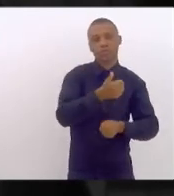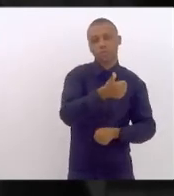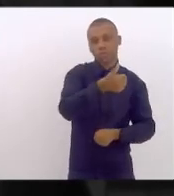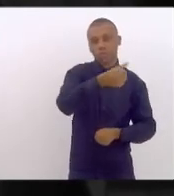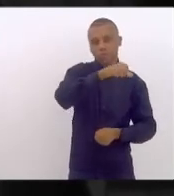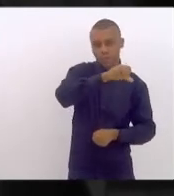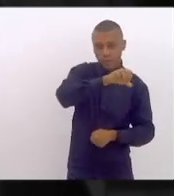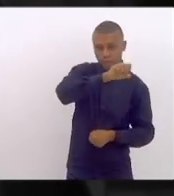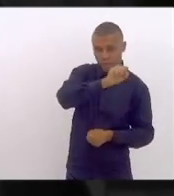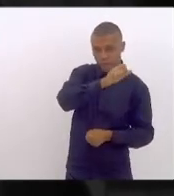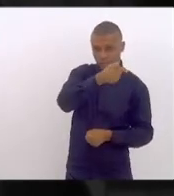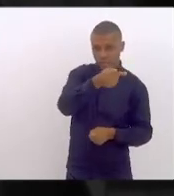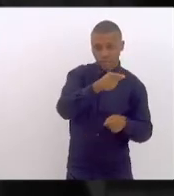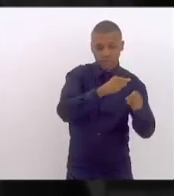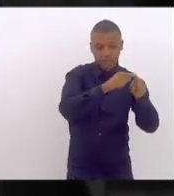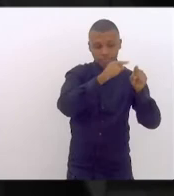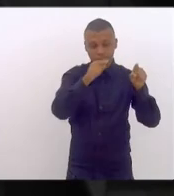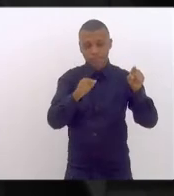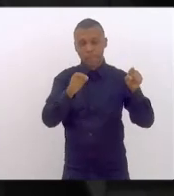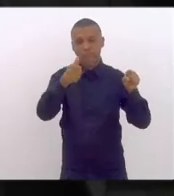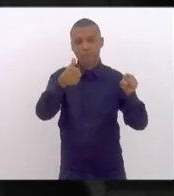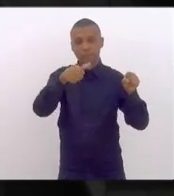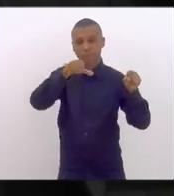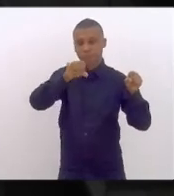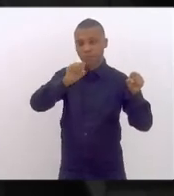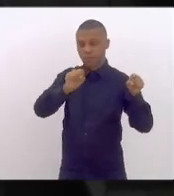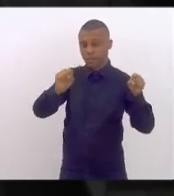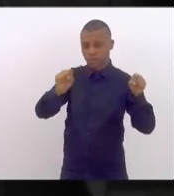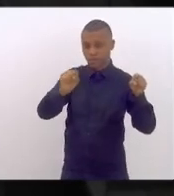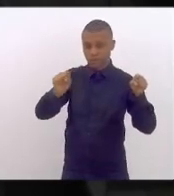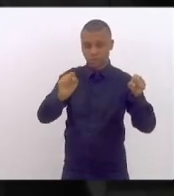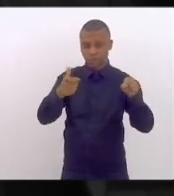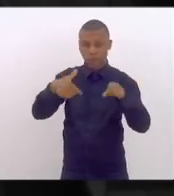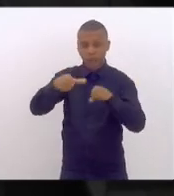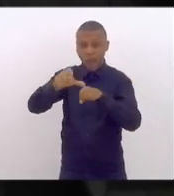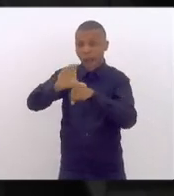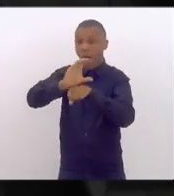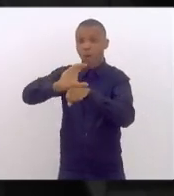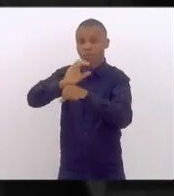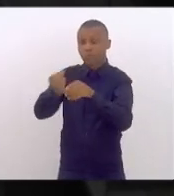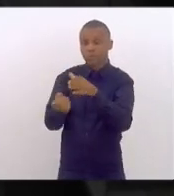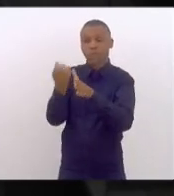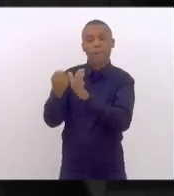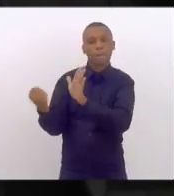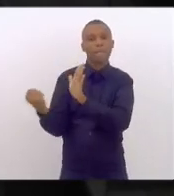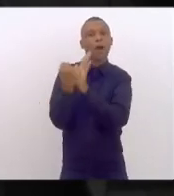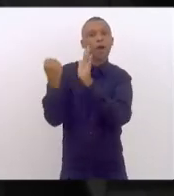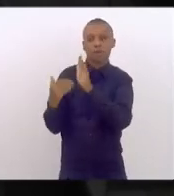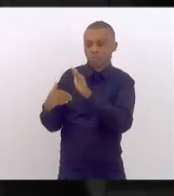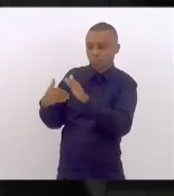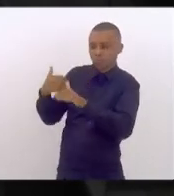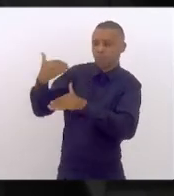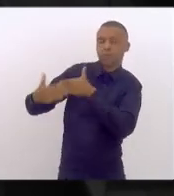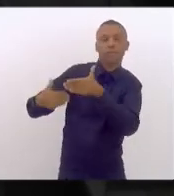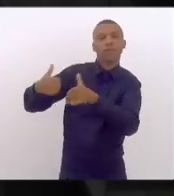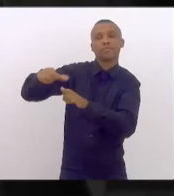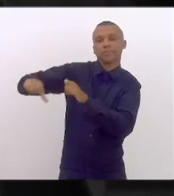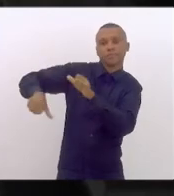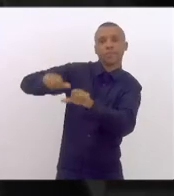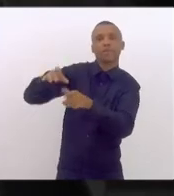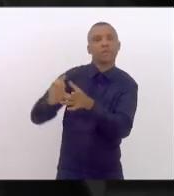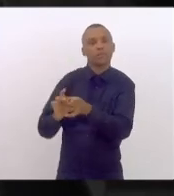88 foi como sabemos o Marco do processo de redemocratização do Brasil